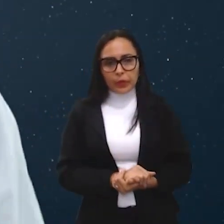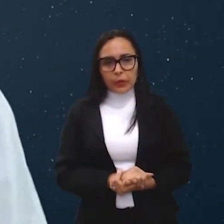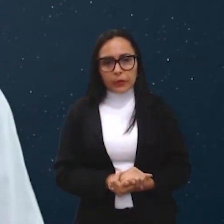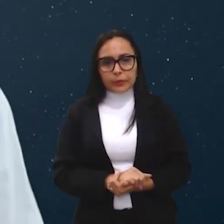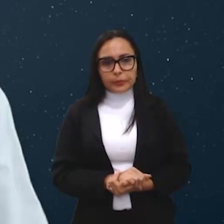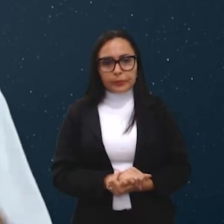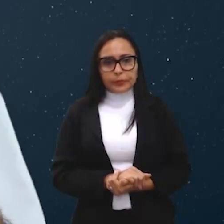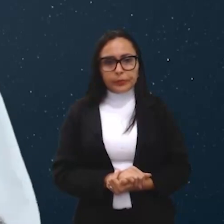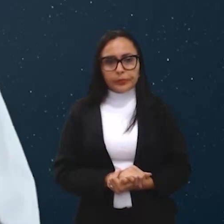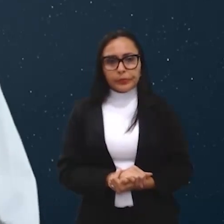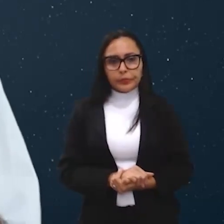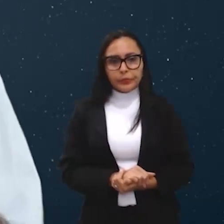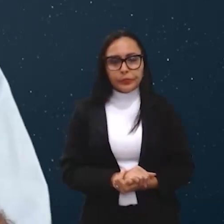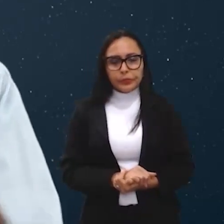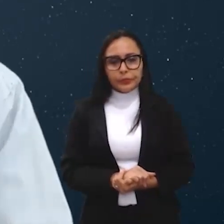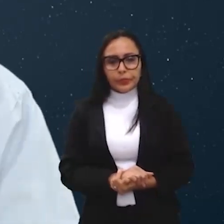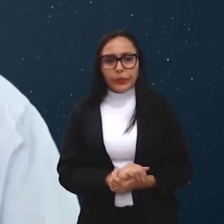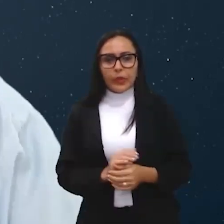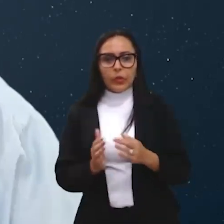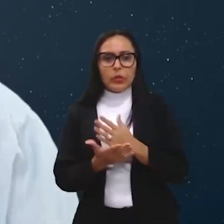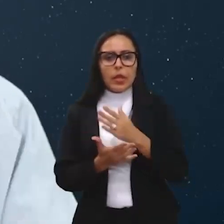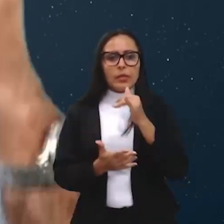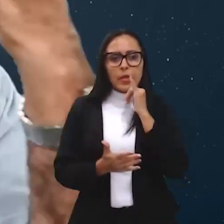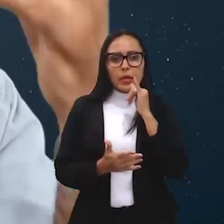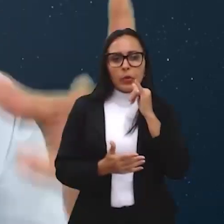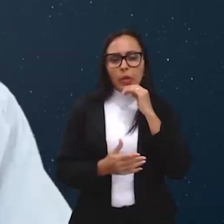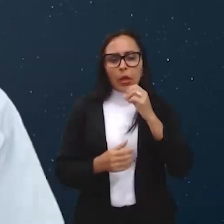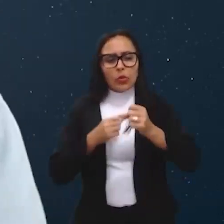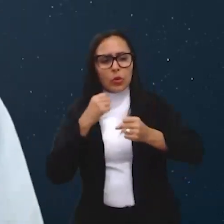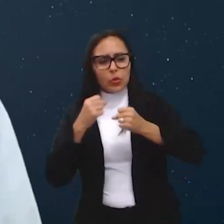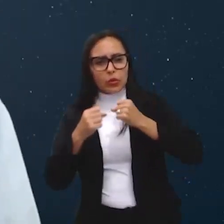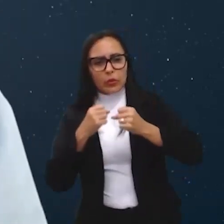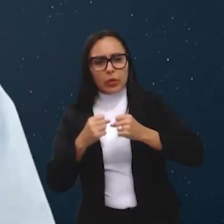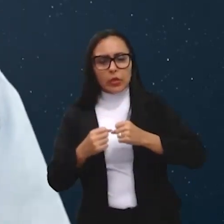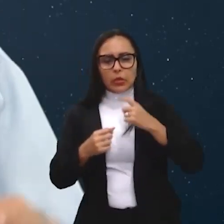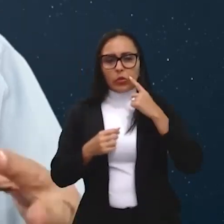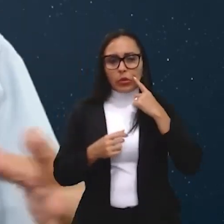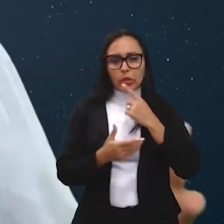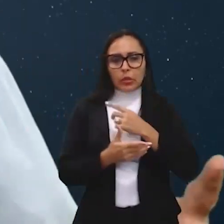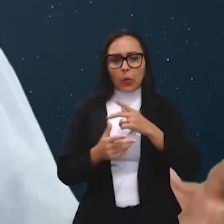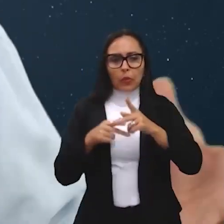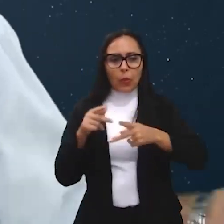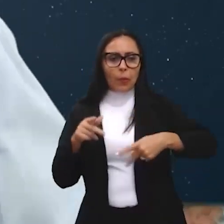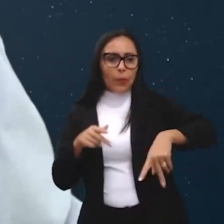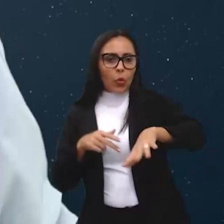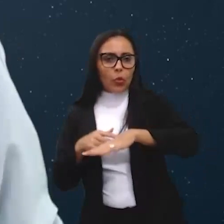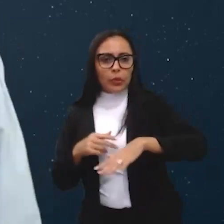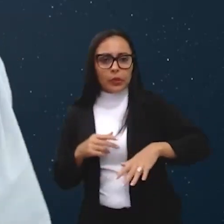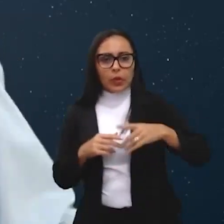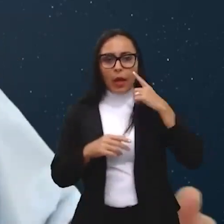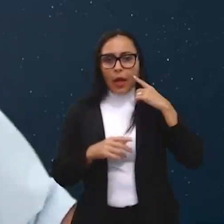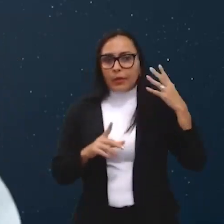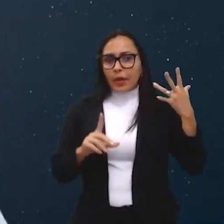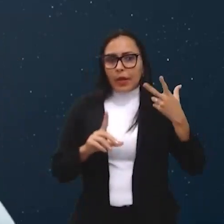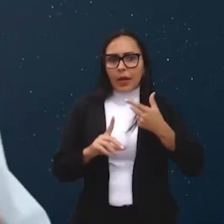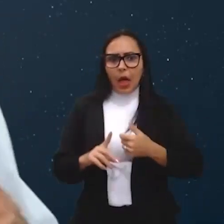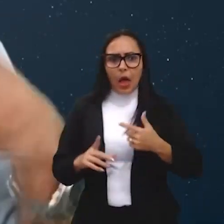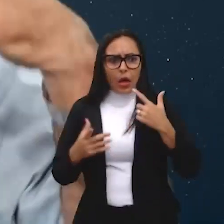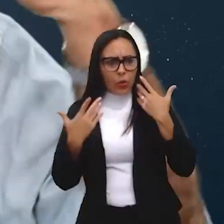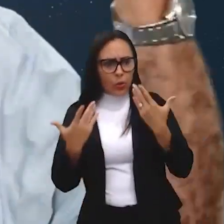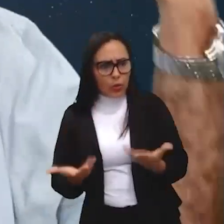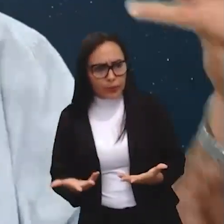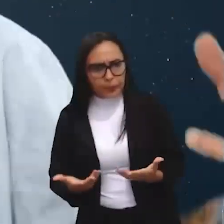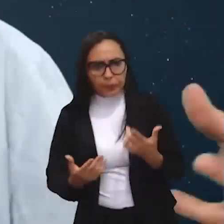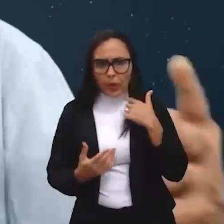esteticamente falando, e aí você sempre vai ouvir assim, um jornalista, um crítico, o próprio público, como isso é arte? Que loucura!